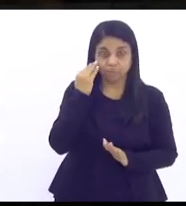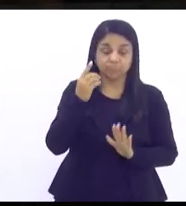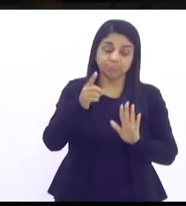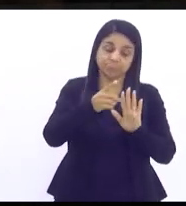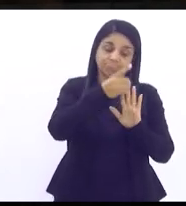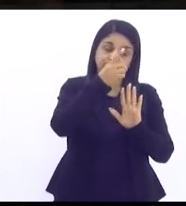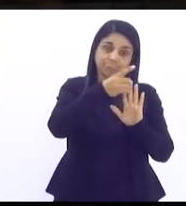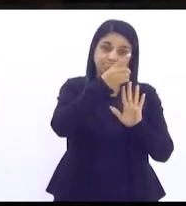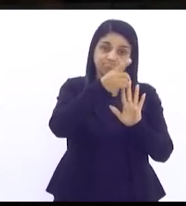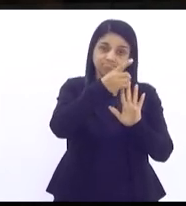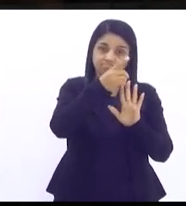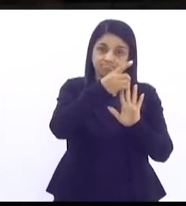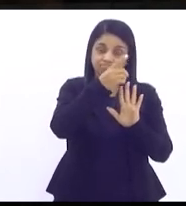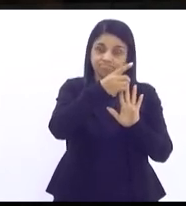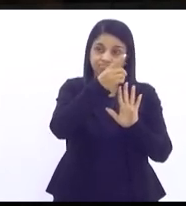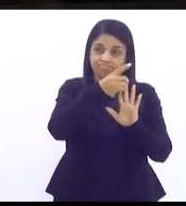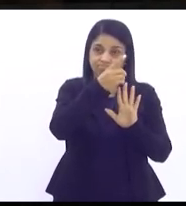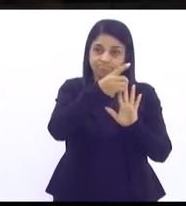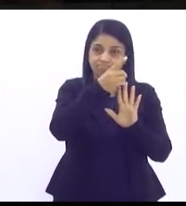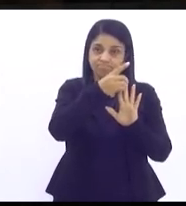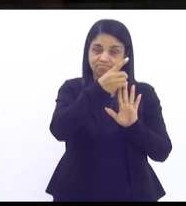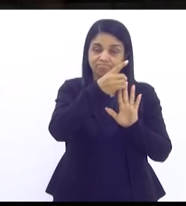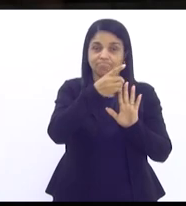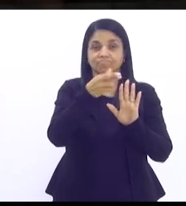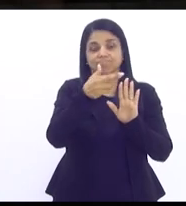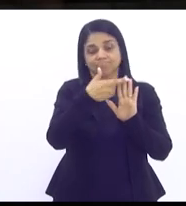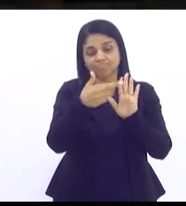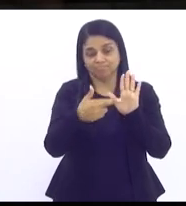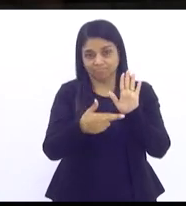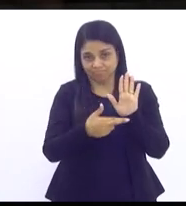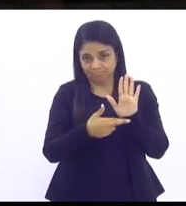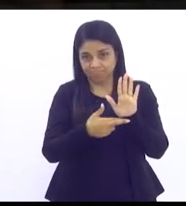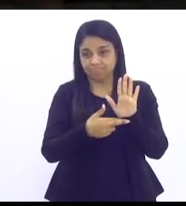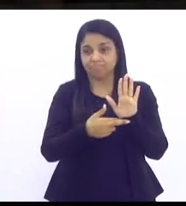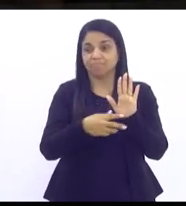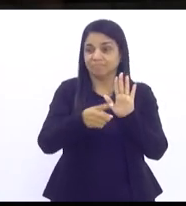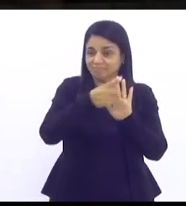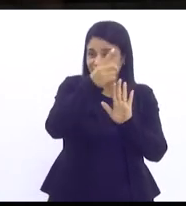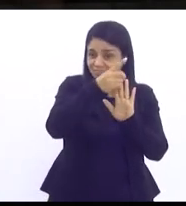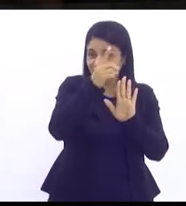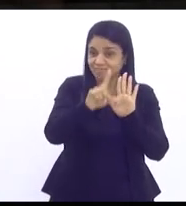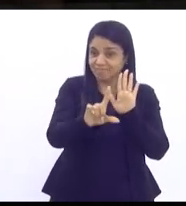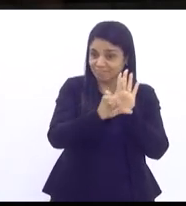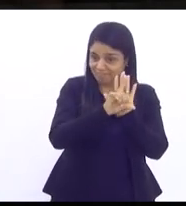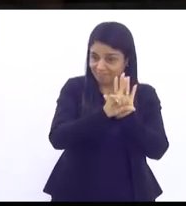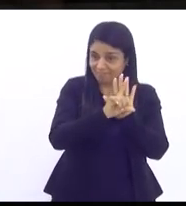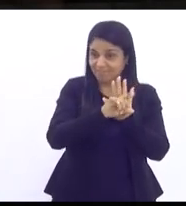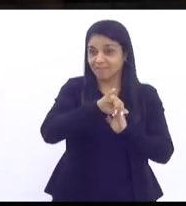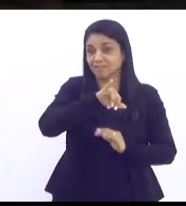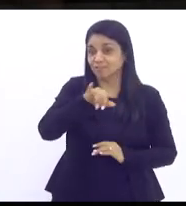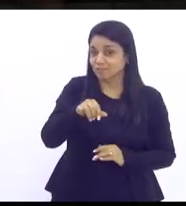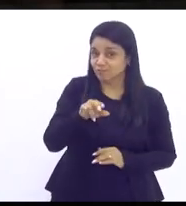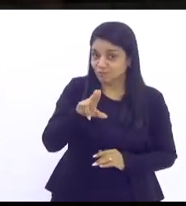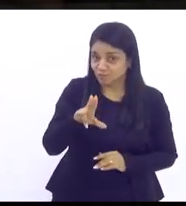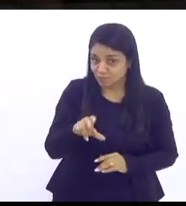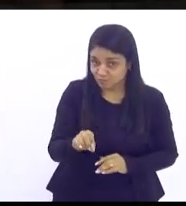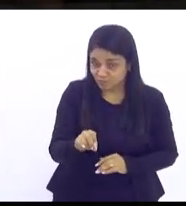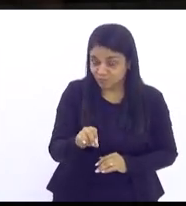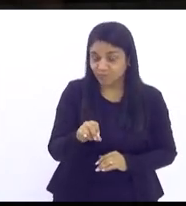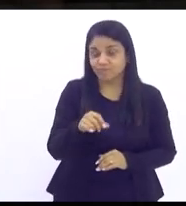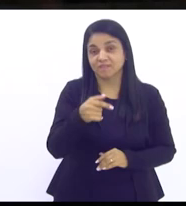decreto, porque regulamentou o decreto-lei. Só que em junho